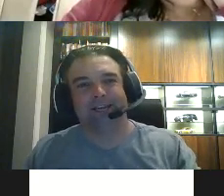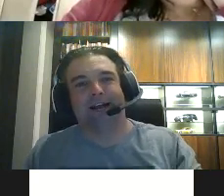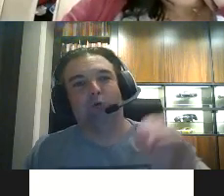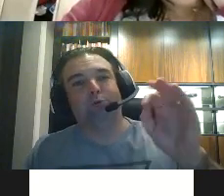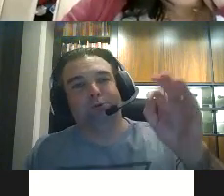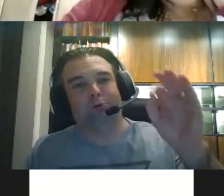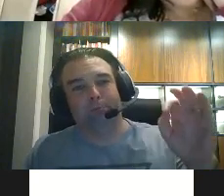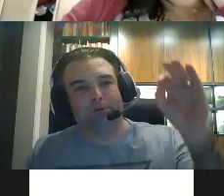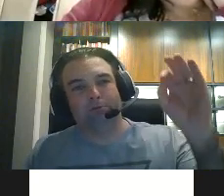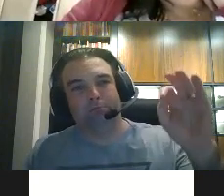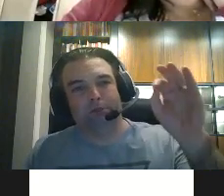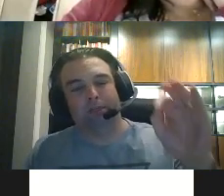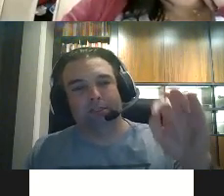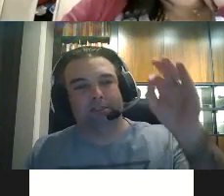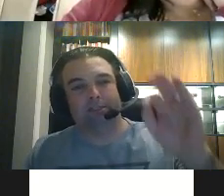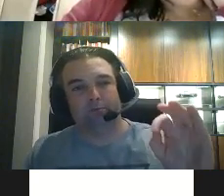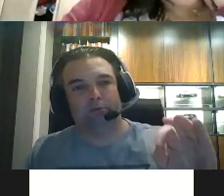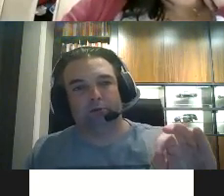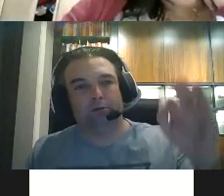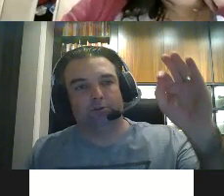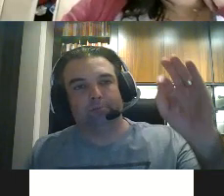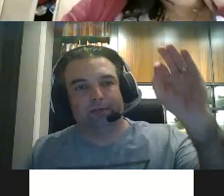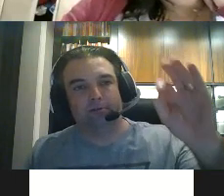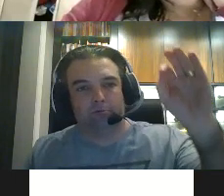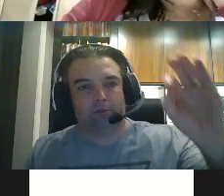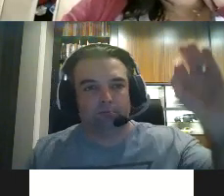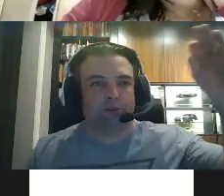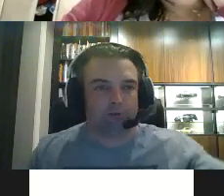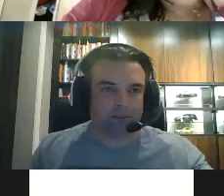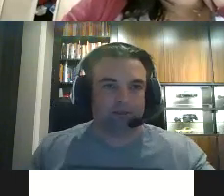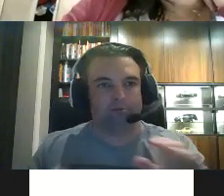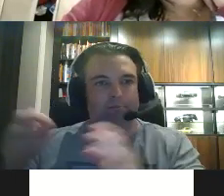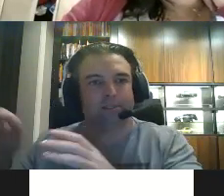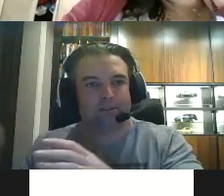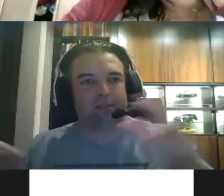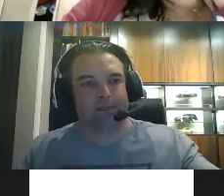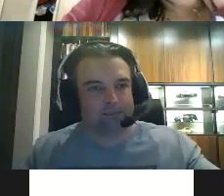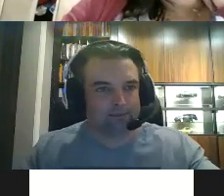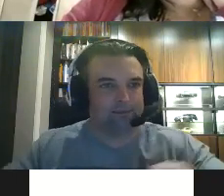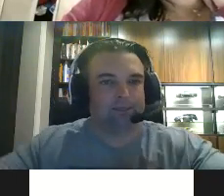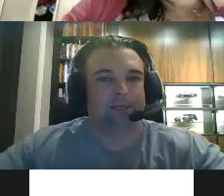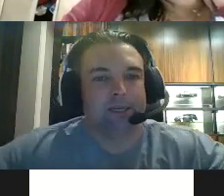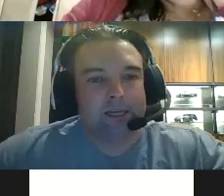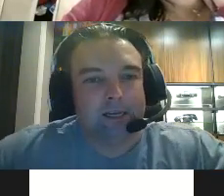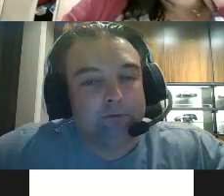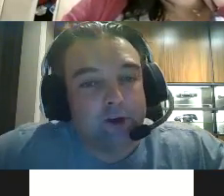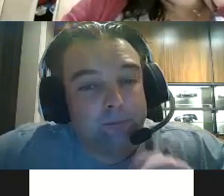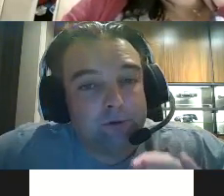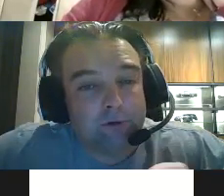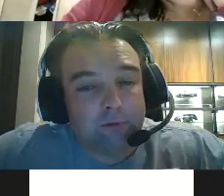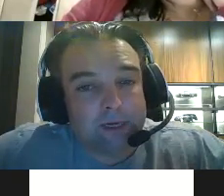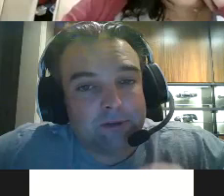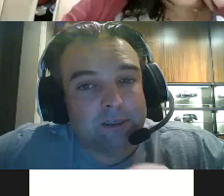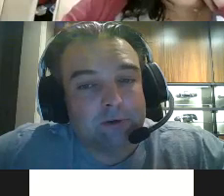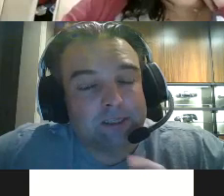dizer alguns tópicos importantes de ciclo hidrológico para não ser um idiota, não ser passado para trás. O